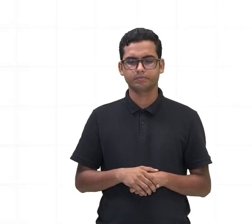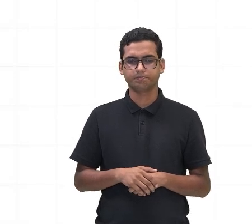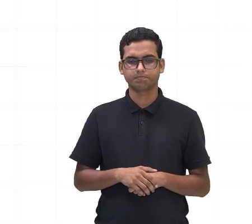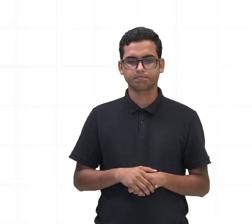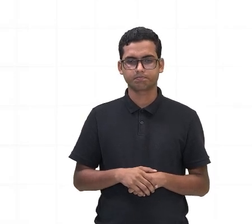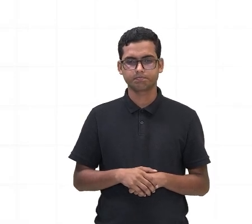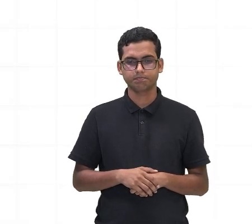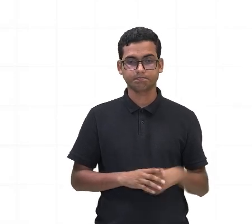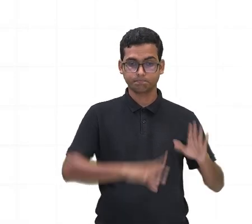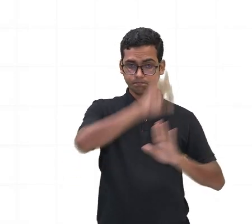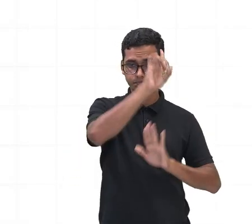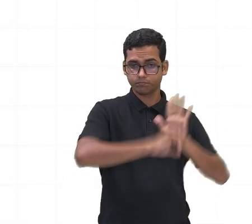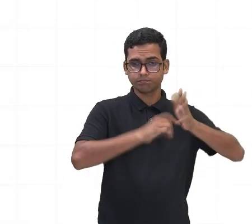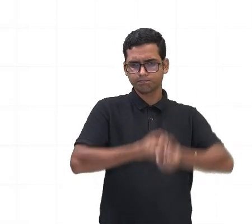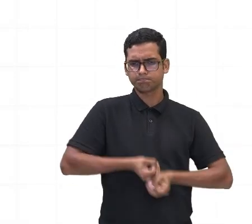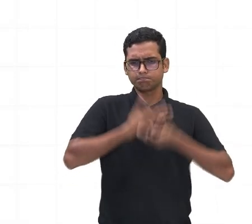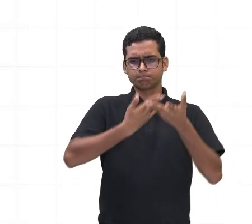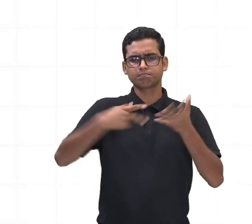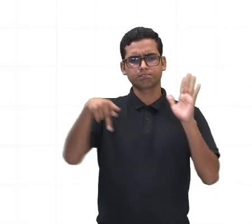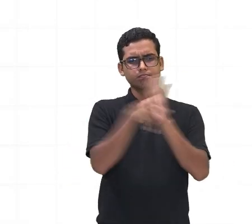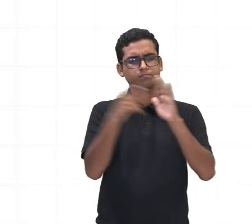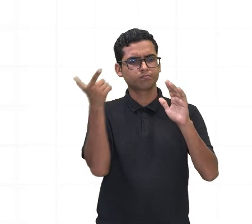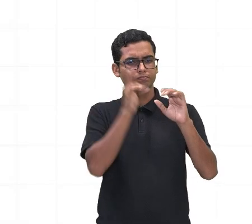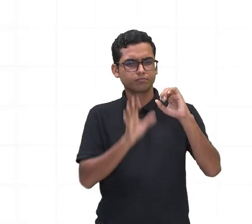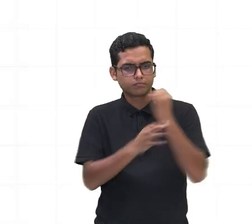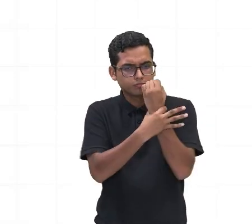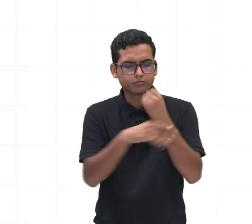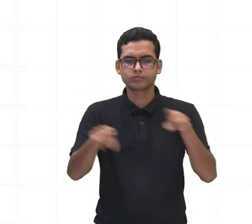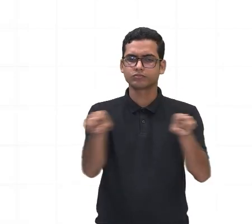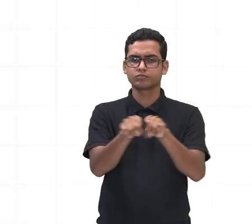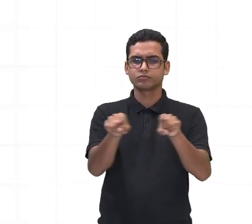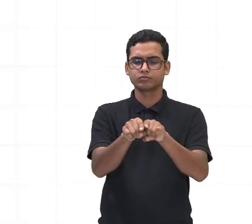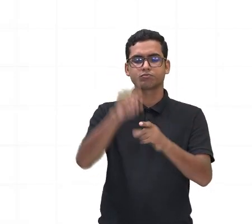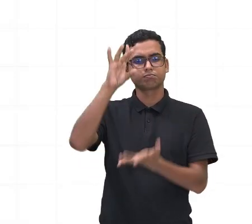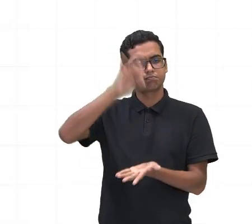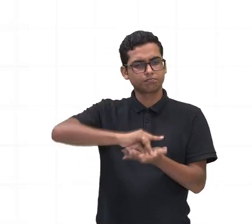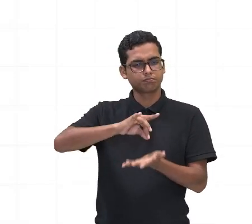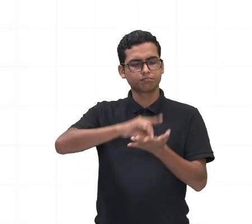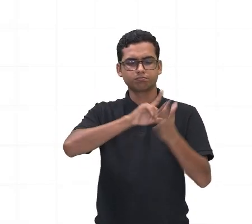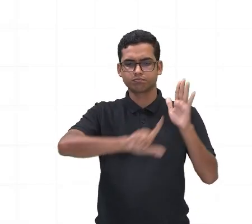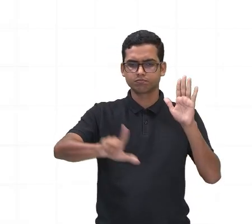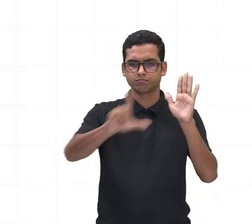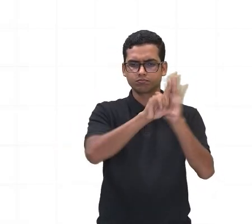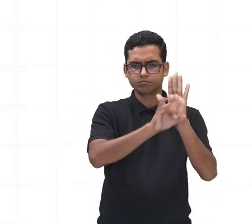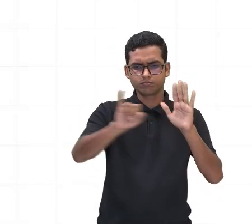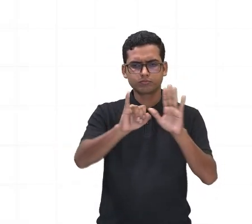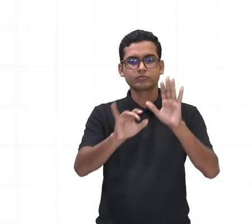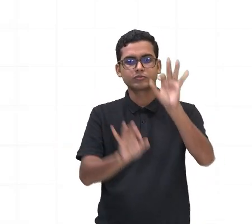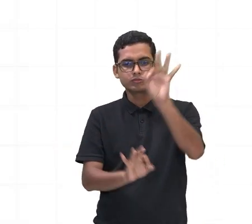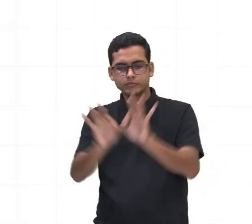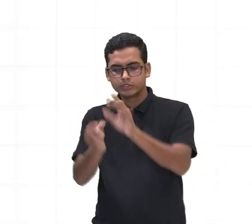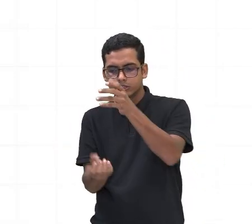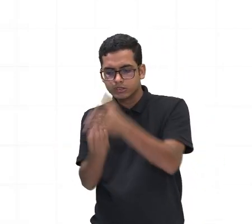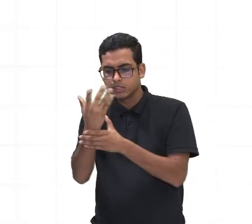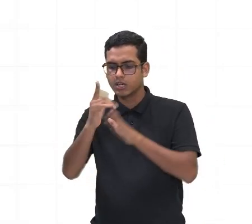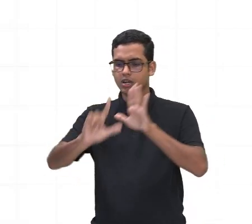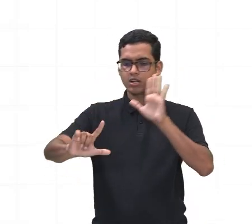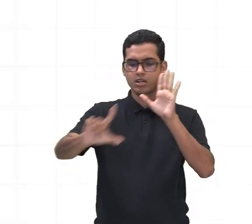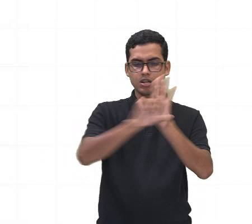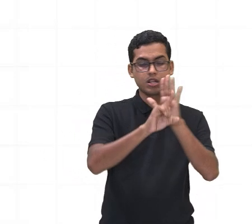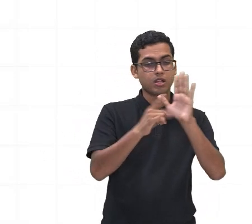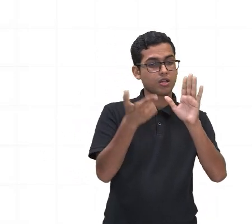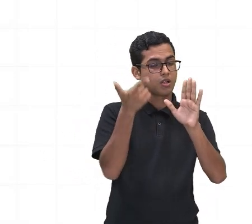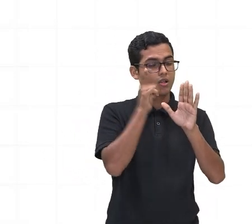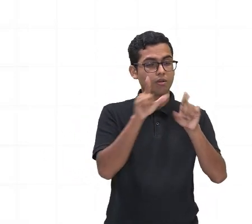nesse sentido. Elaborar e aplicar as leis. Elaborar e aplicar, por exemplo, as leis de combate à